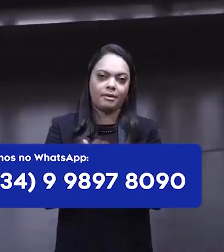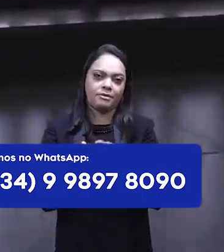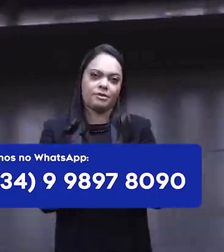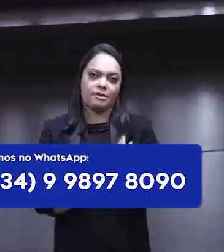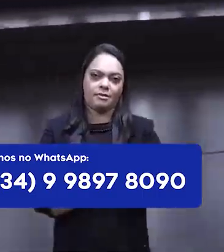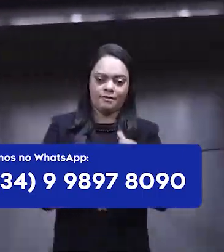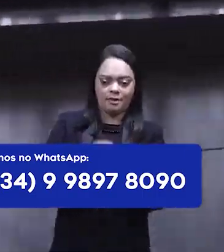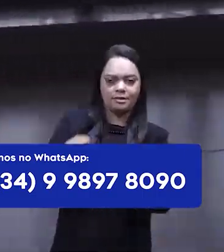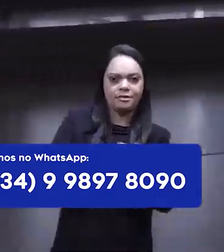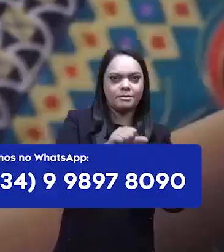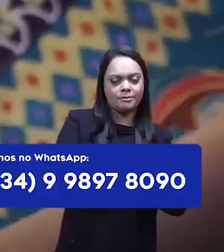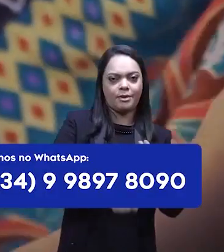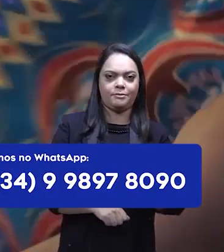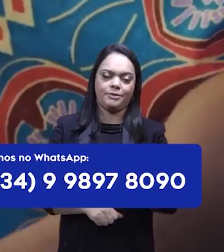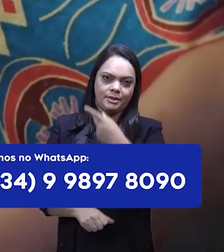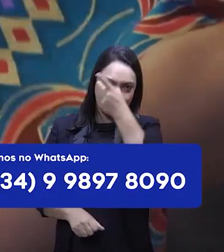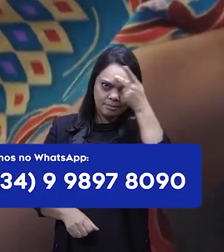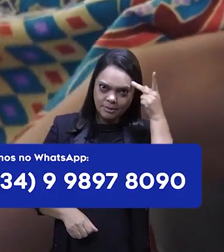me